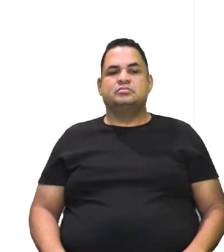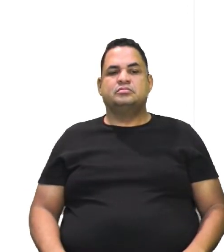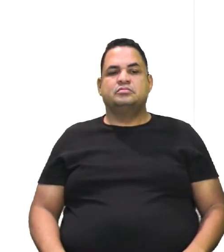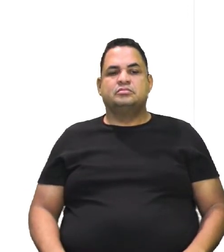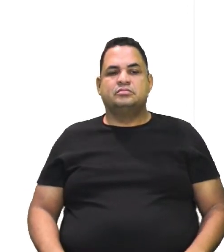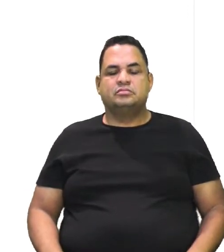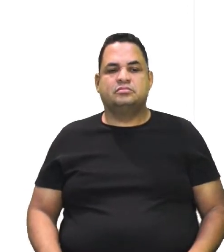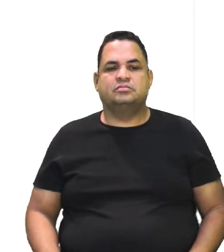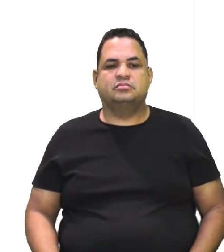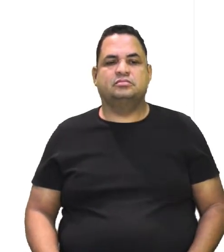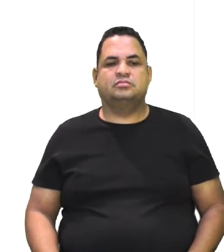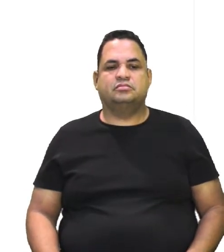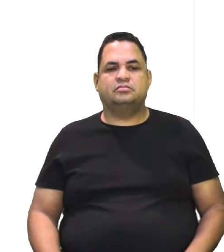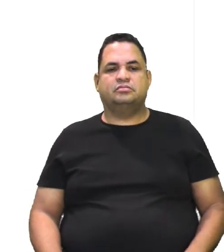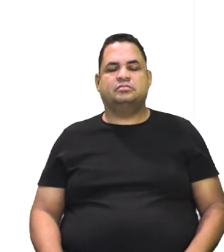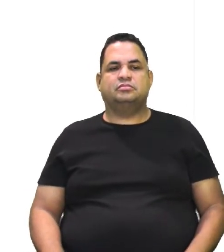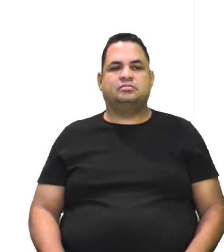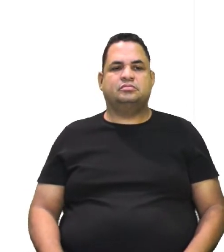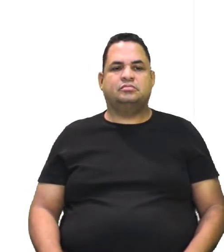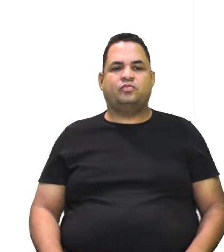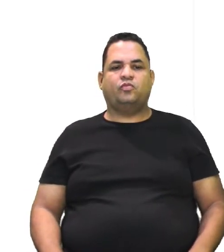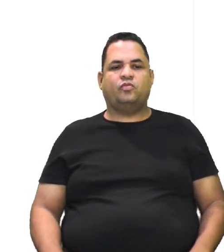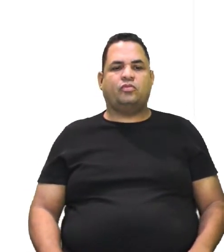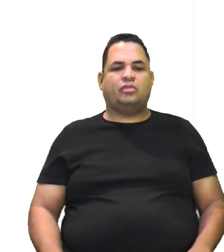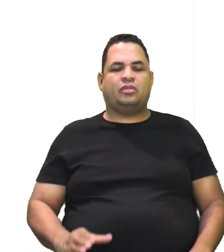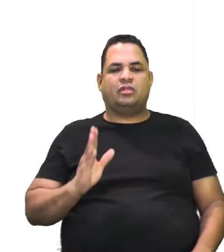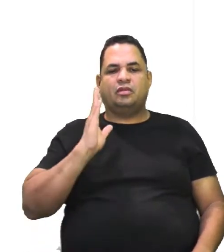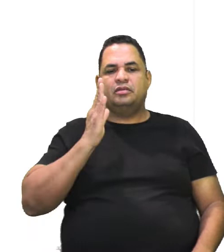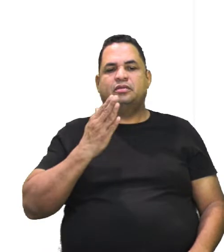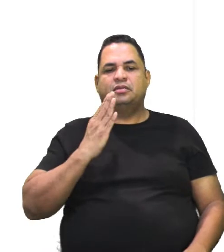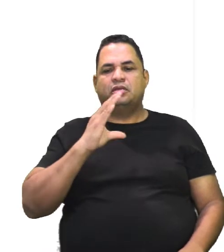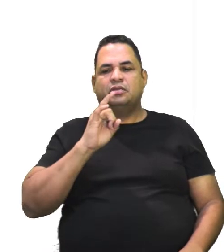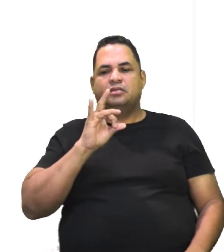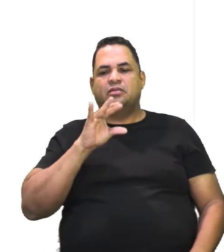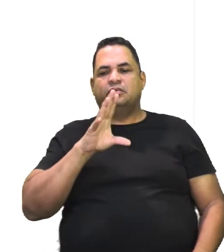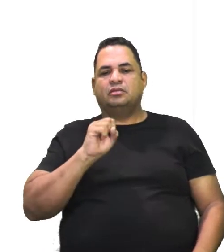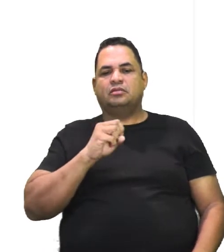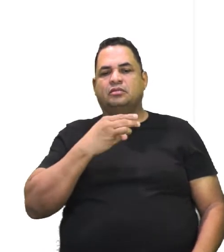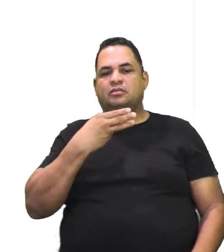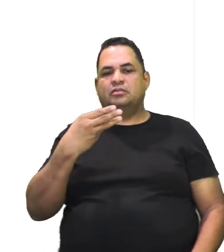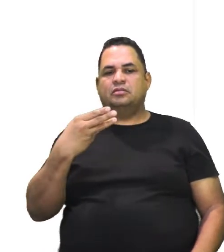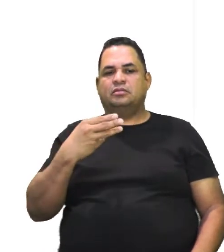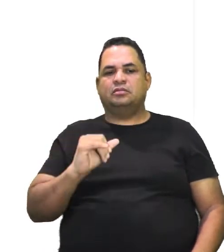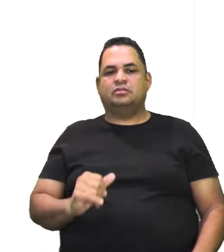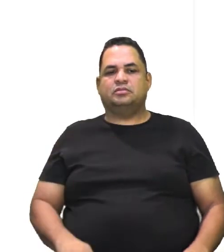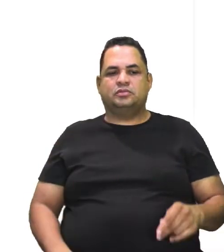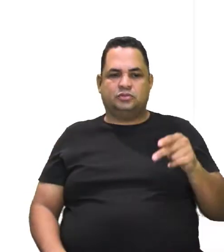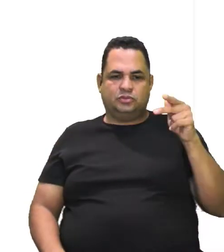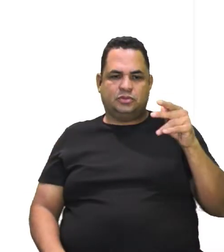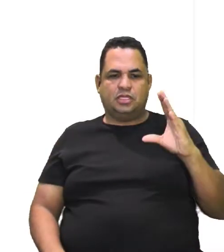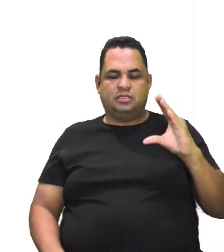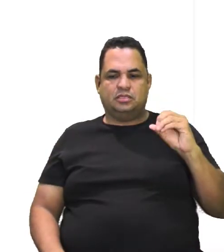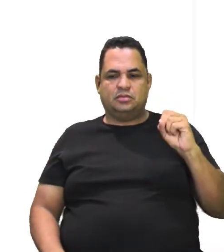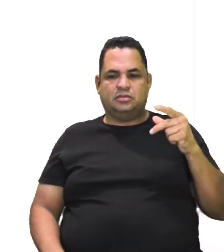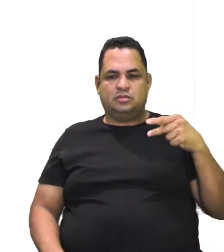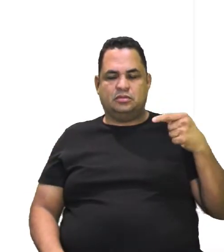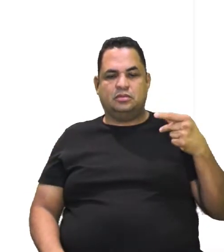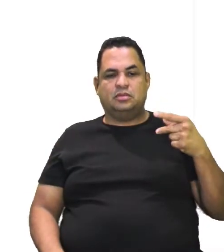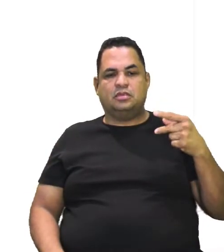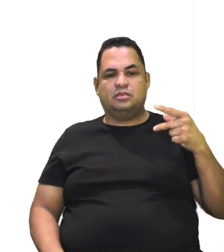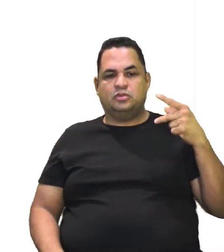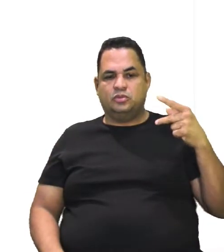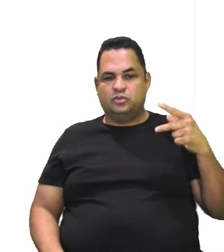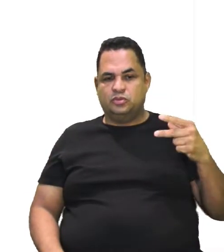certo? Pintadinho. A gente já sabe que um cateto é 3. Outro cateto é 2. E eu tô querendo a